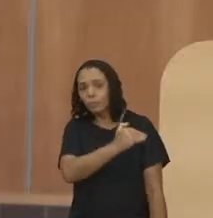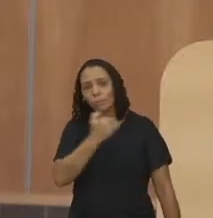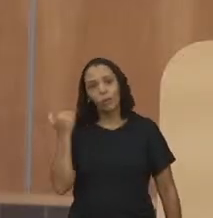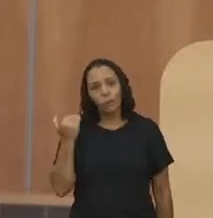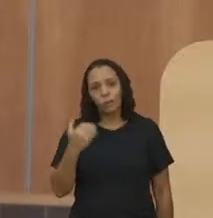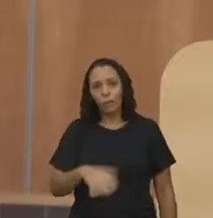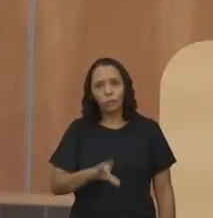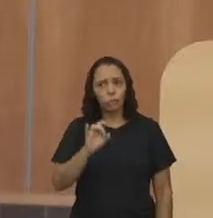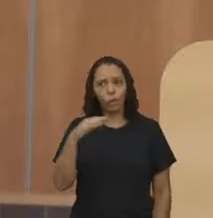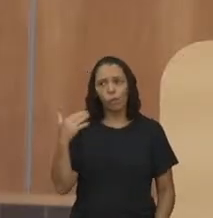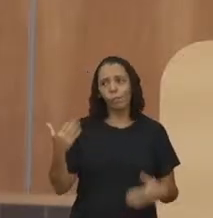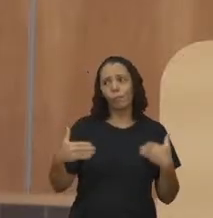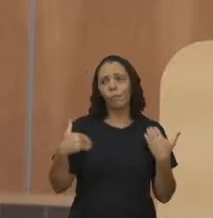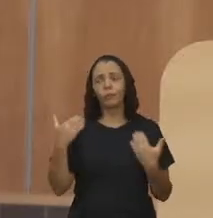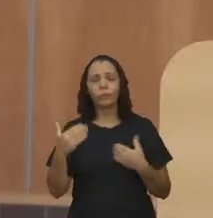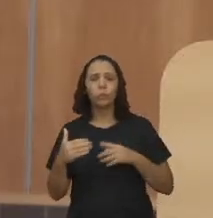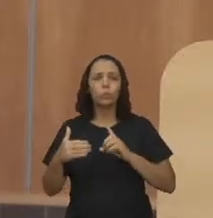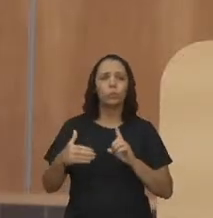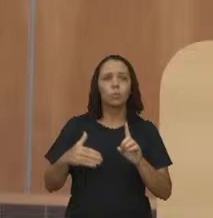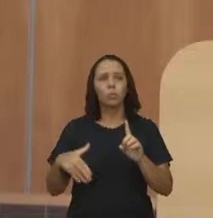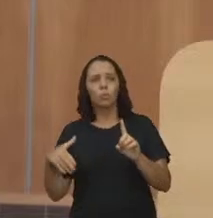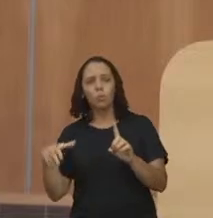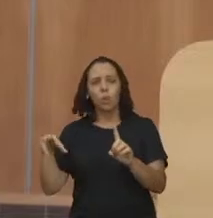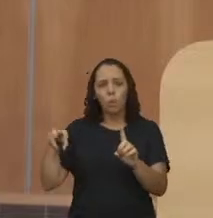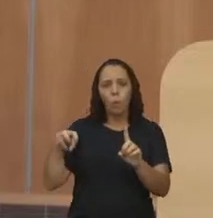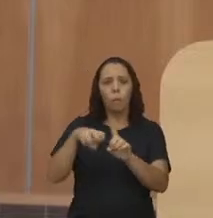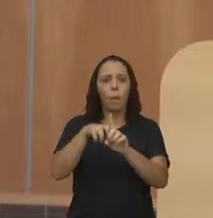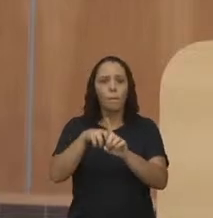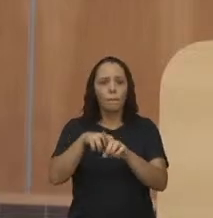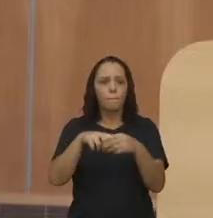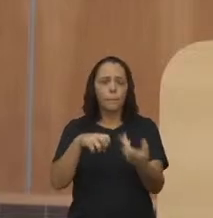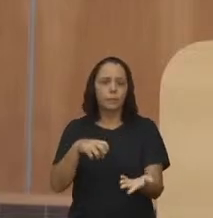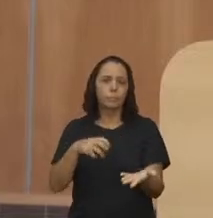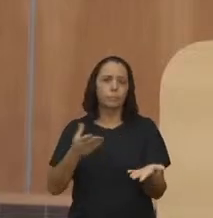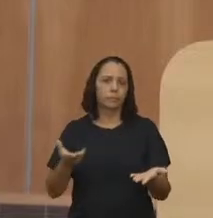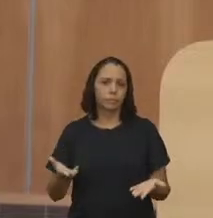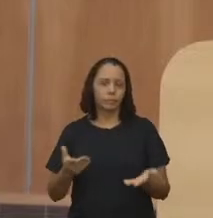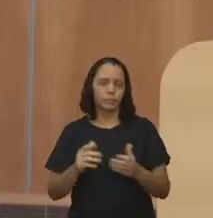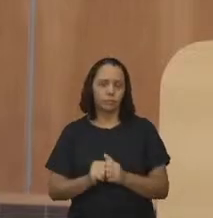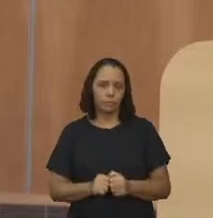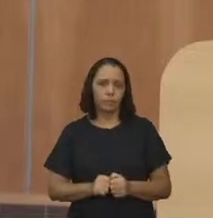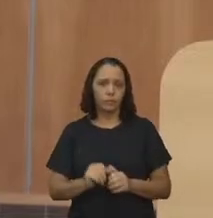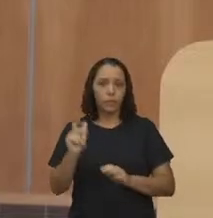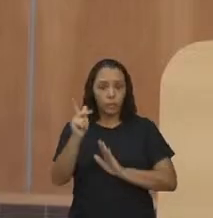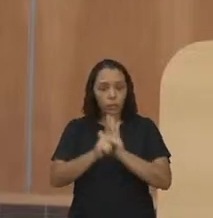calçada. Então é muito importante esse projeto. Eu tenho acompanhado, também quero dar os parabéns aqui a